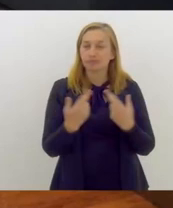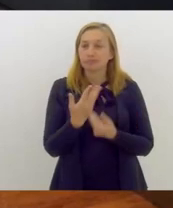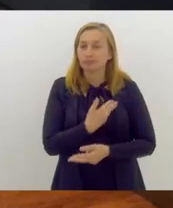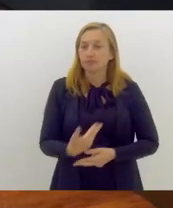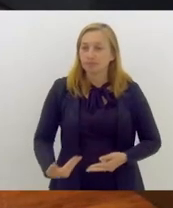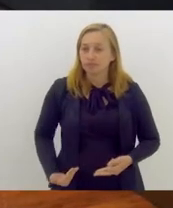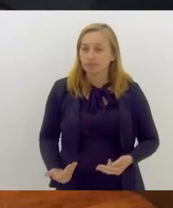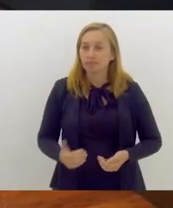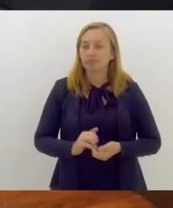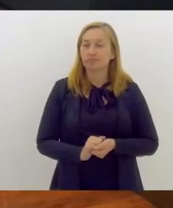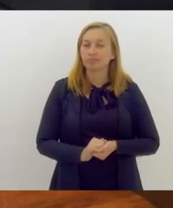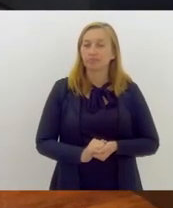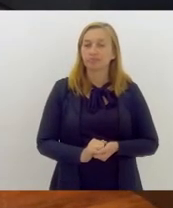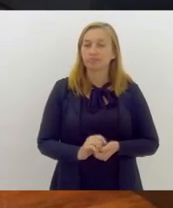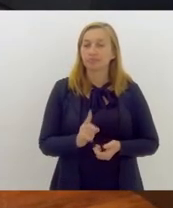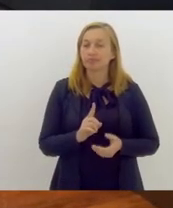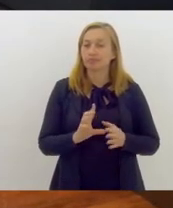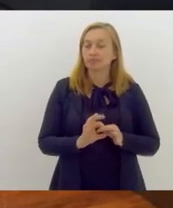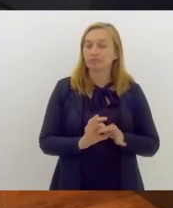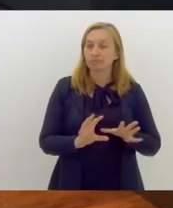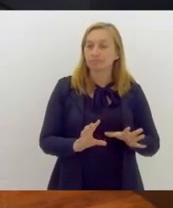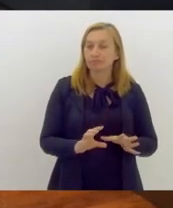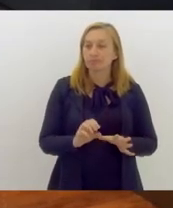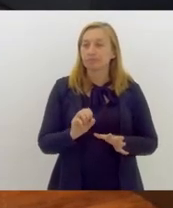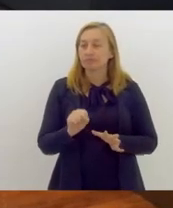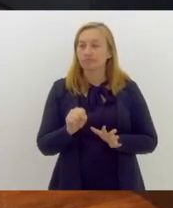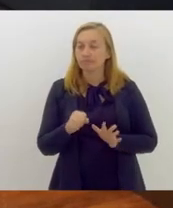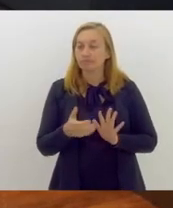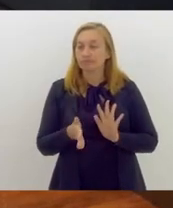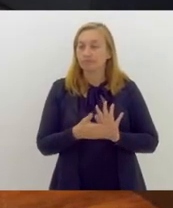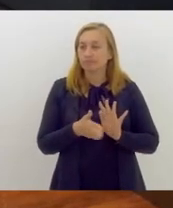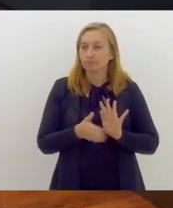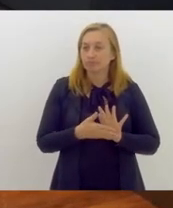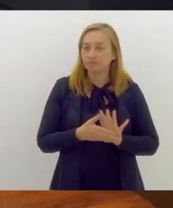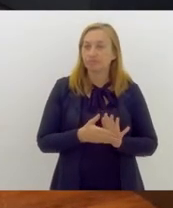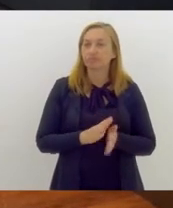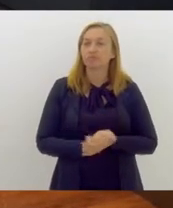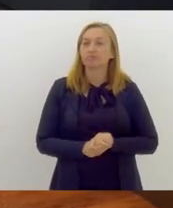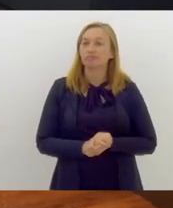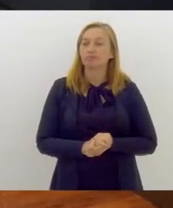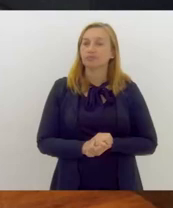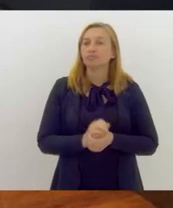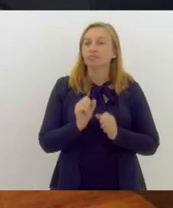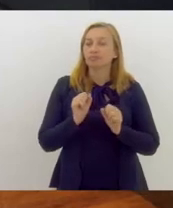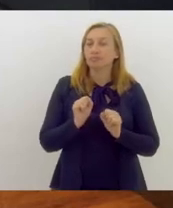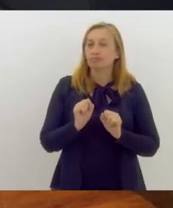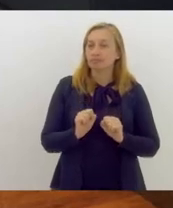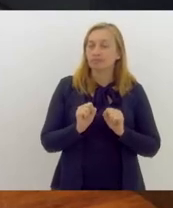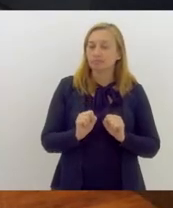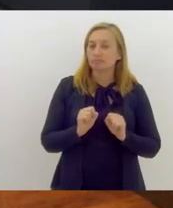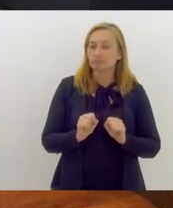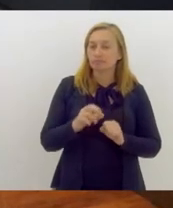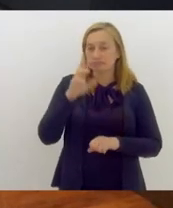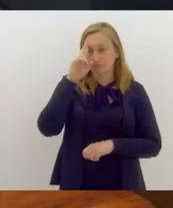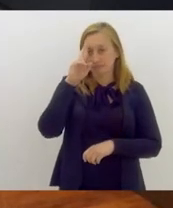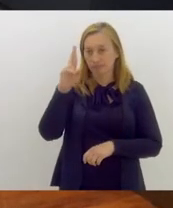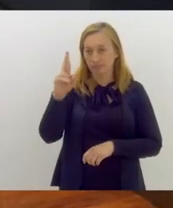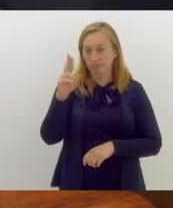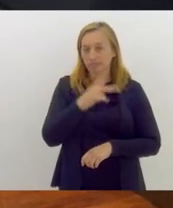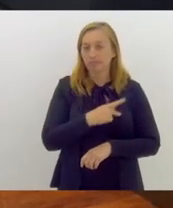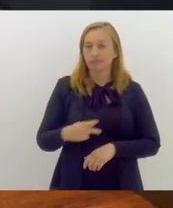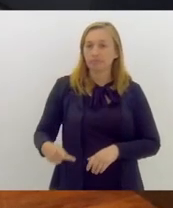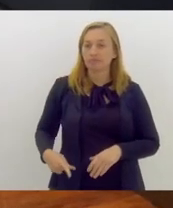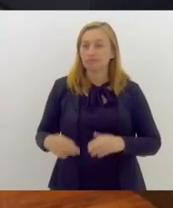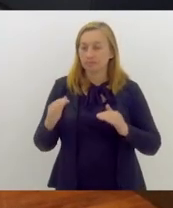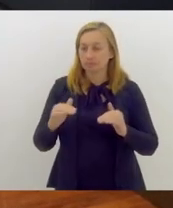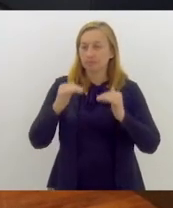tem caráter deliberativo tem caráter propositivo senhora devia publicizar como síntese